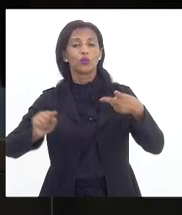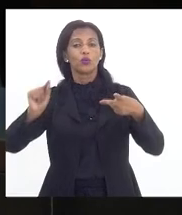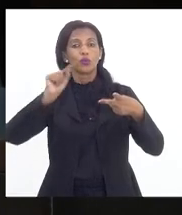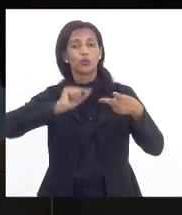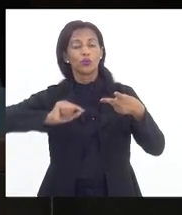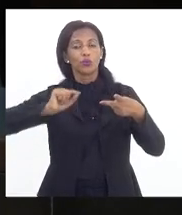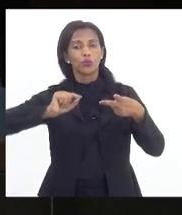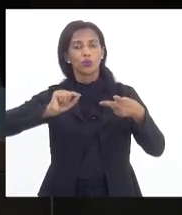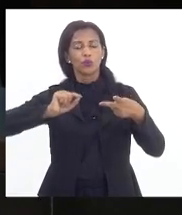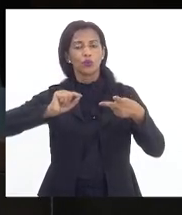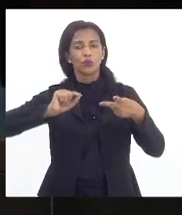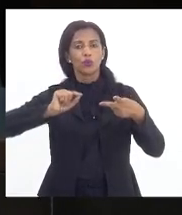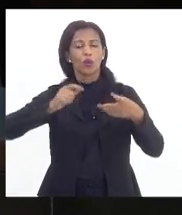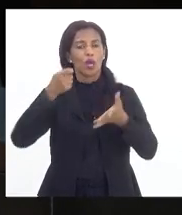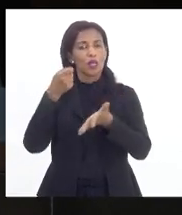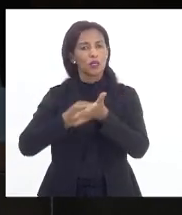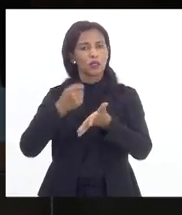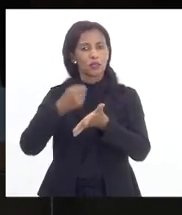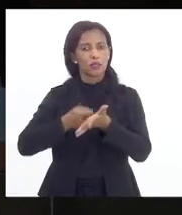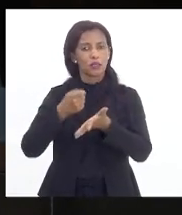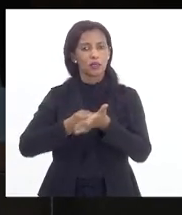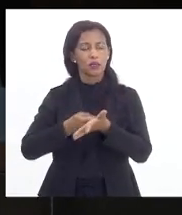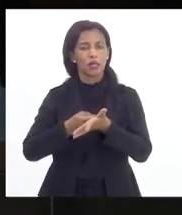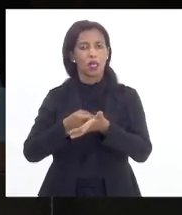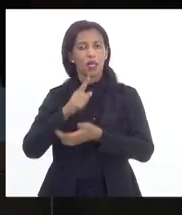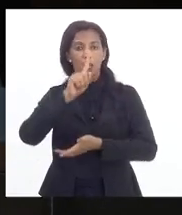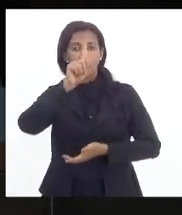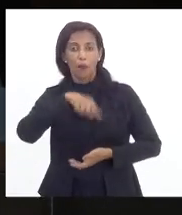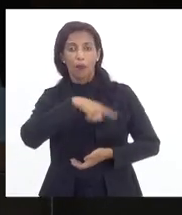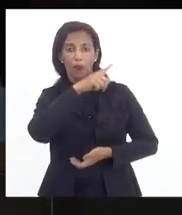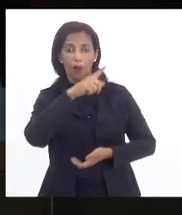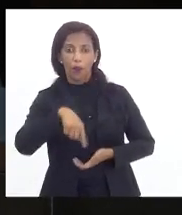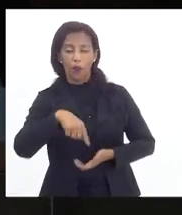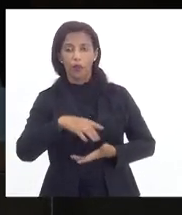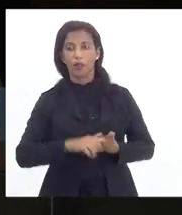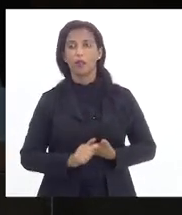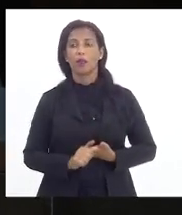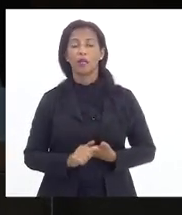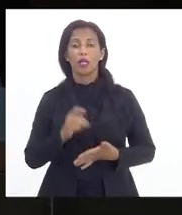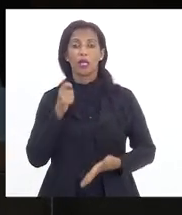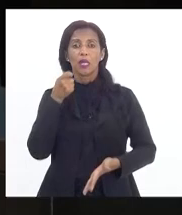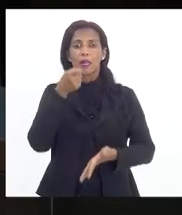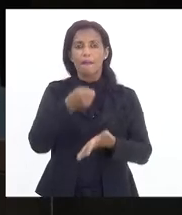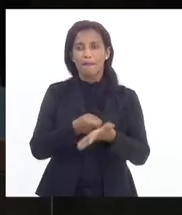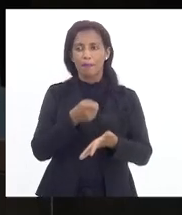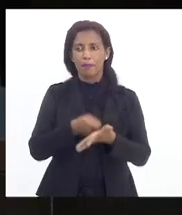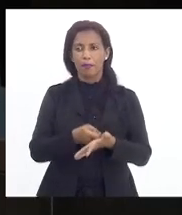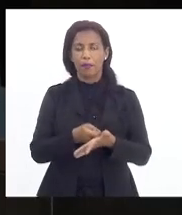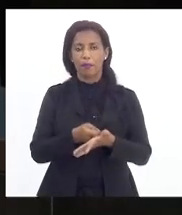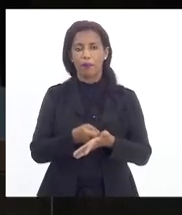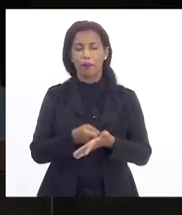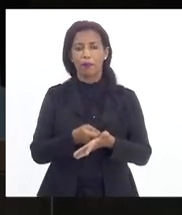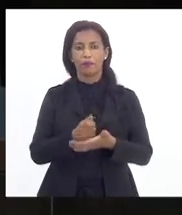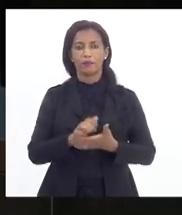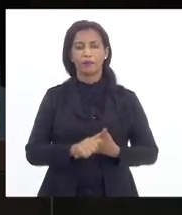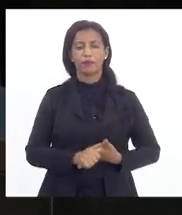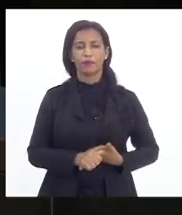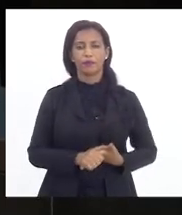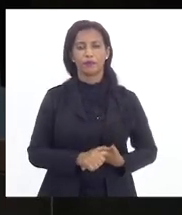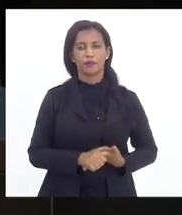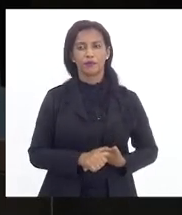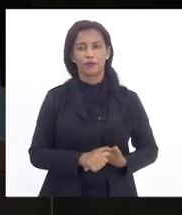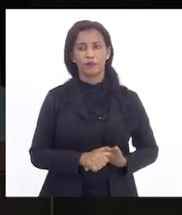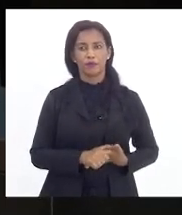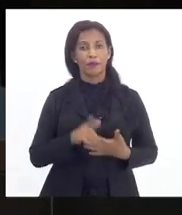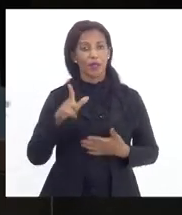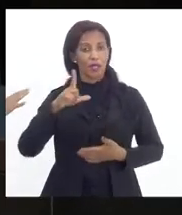é exige é o que proíbe qo que o que impõe como exigência para o